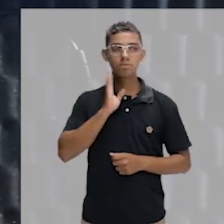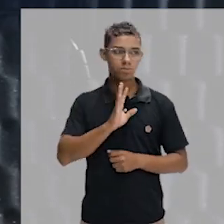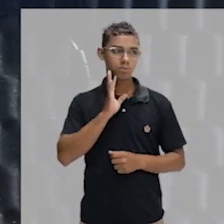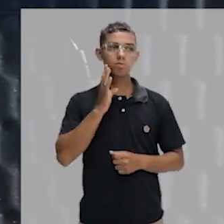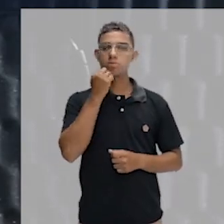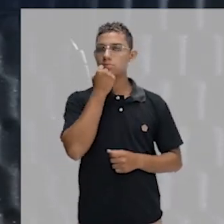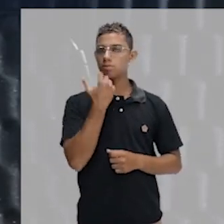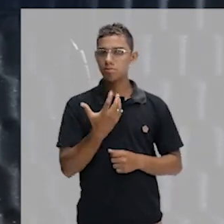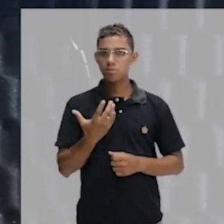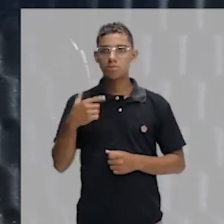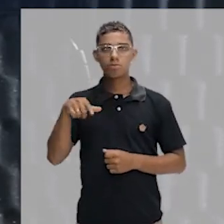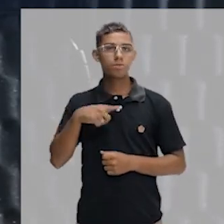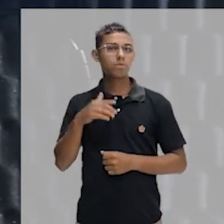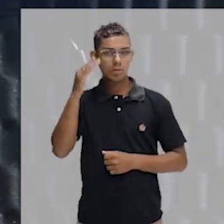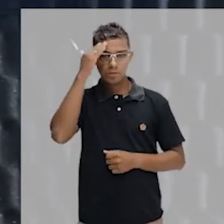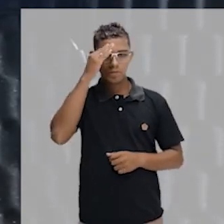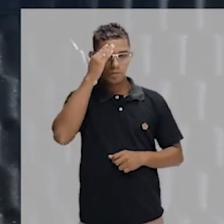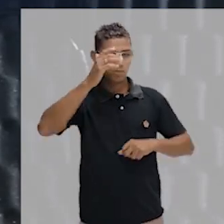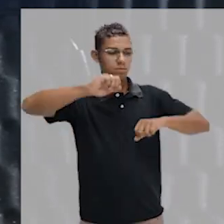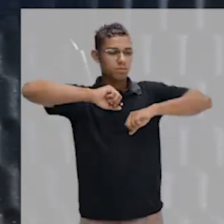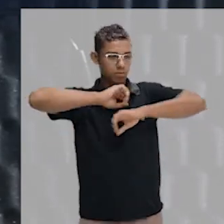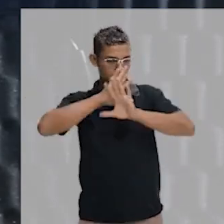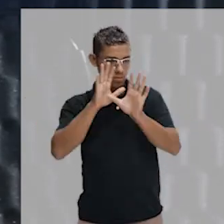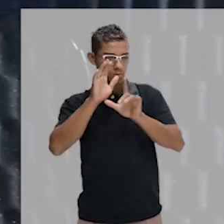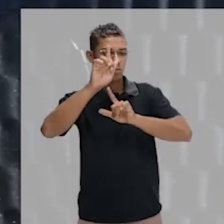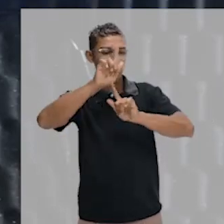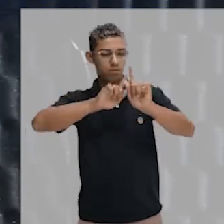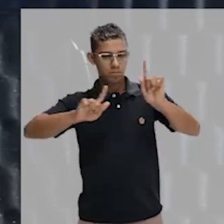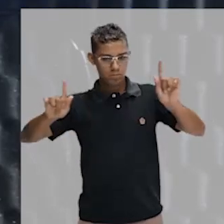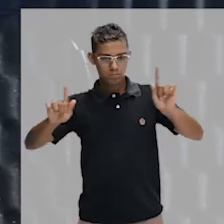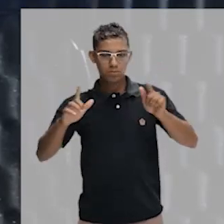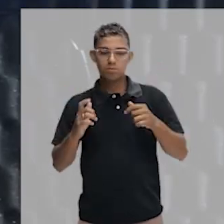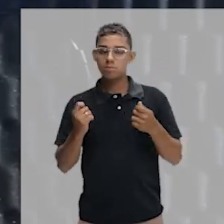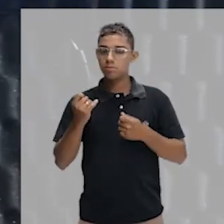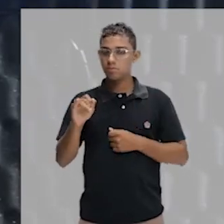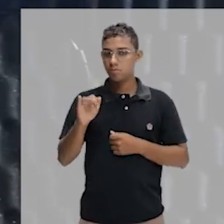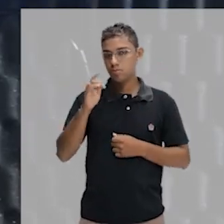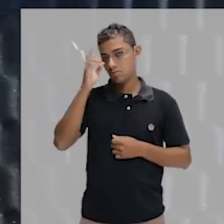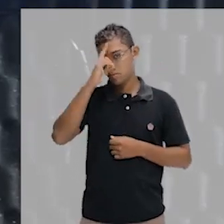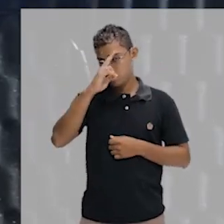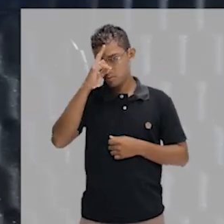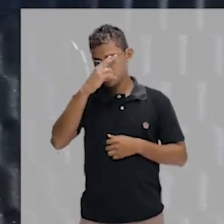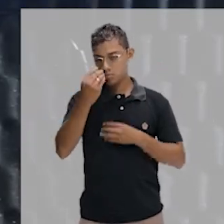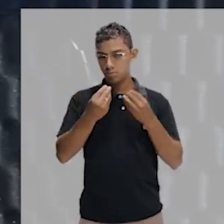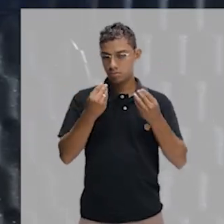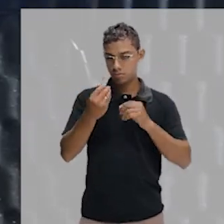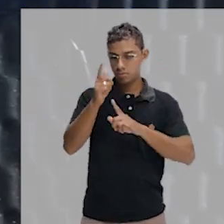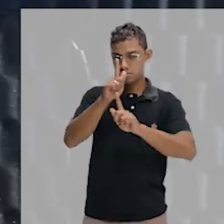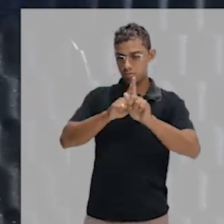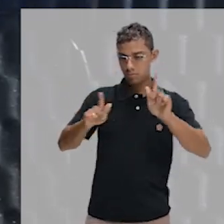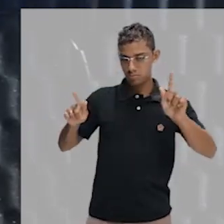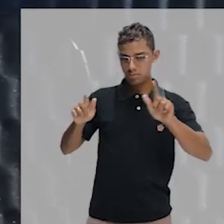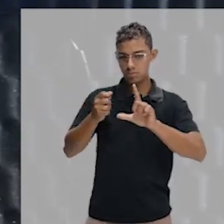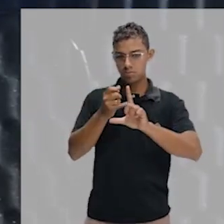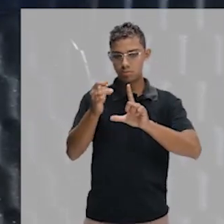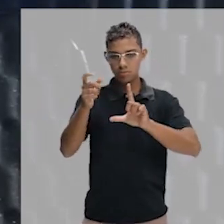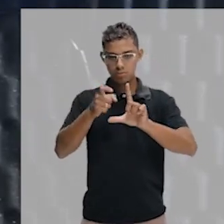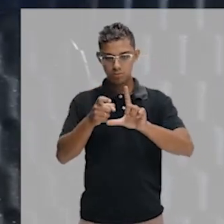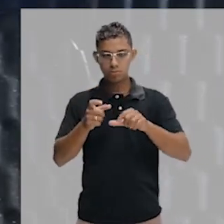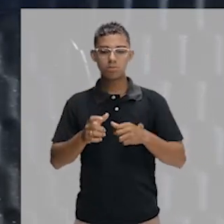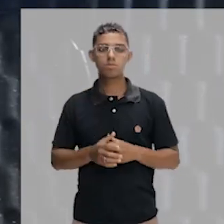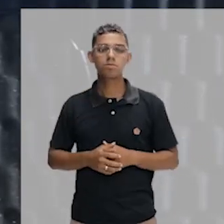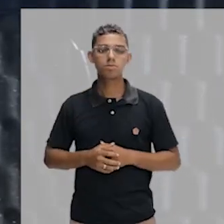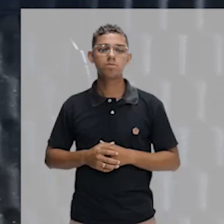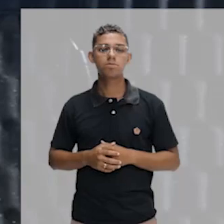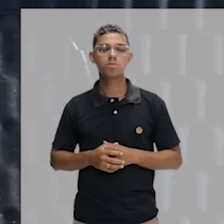a curvatura você já entende o gráfico da função exceto se você lembrar como é que é o gráfico da função tá vamos